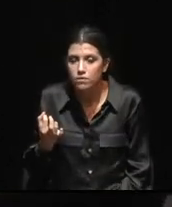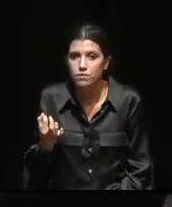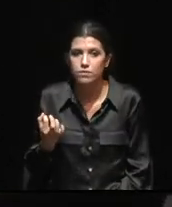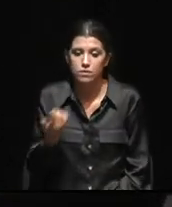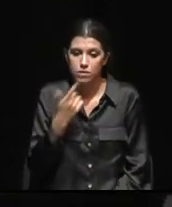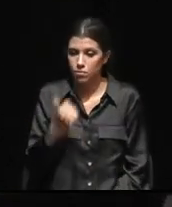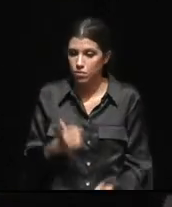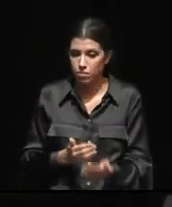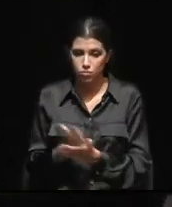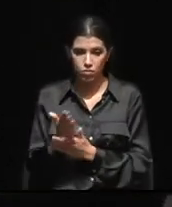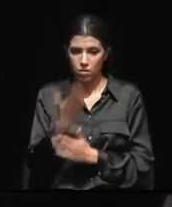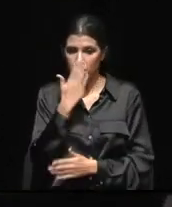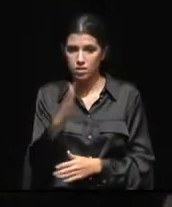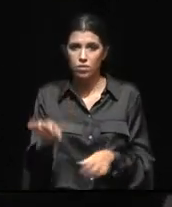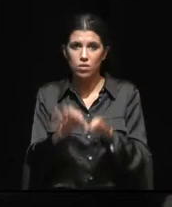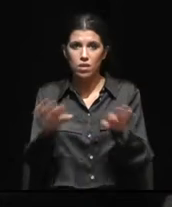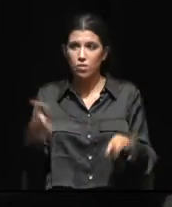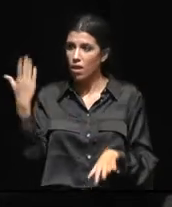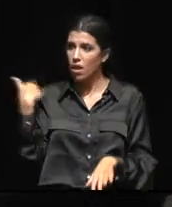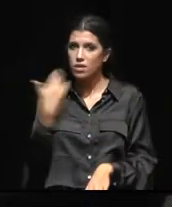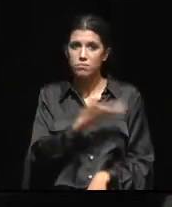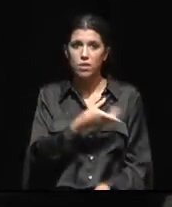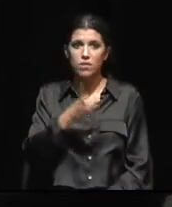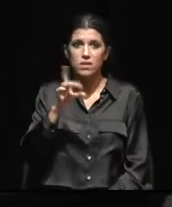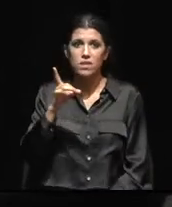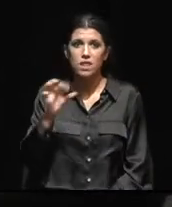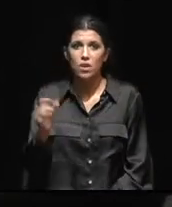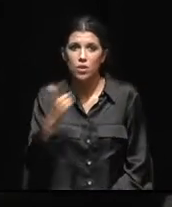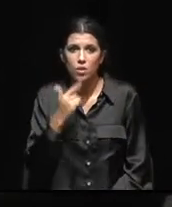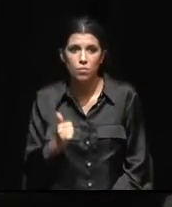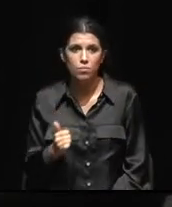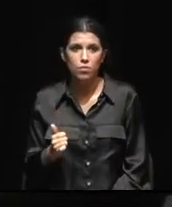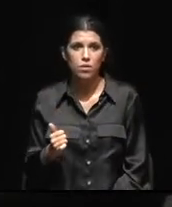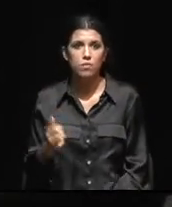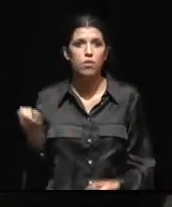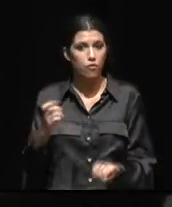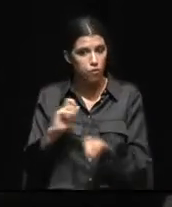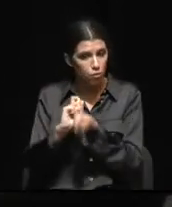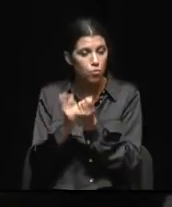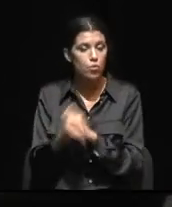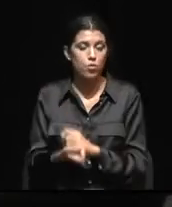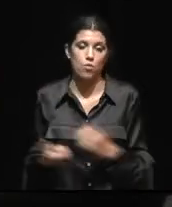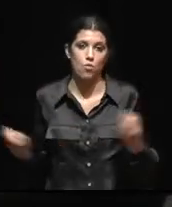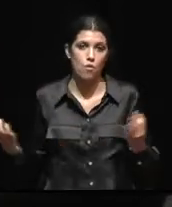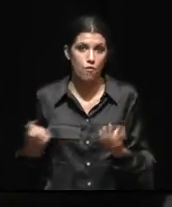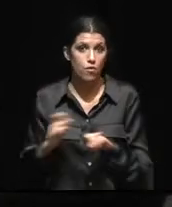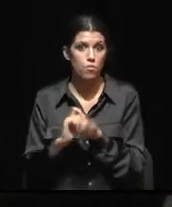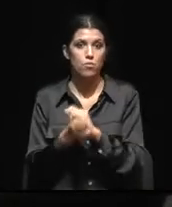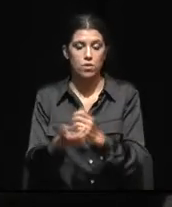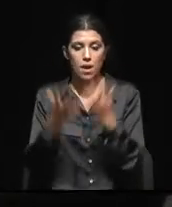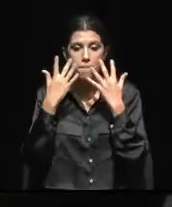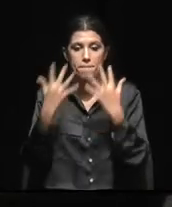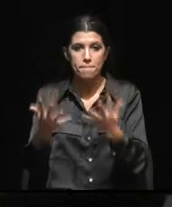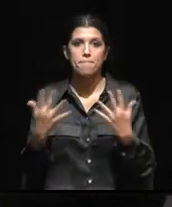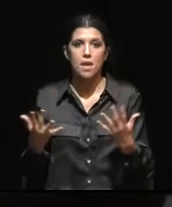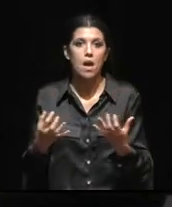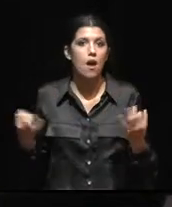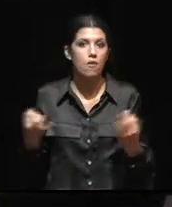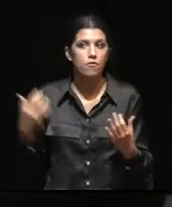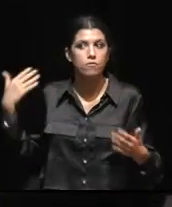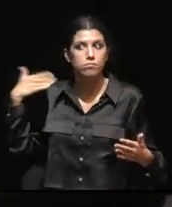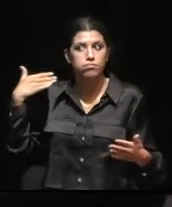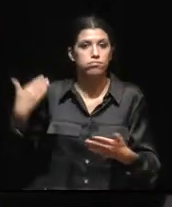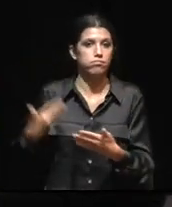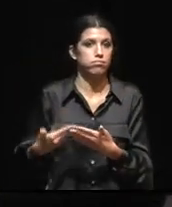podemos continuar a comportarnos como se estivéssemos em 1968 que as coisas mudaram e mudaram muito senhores Deputados de então para